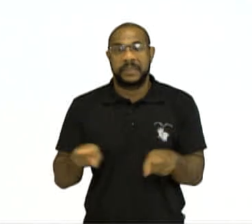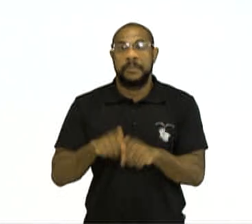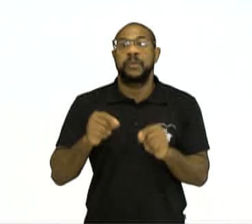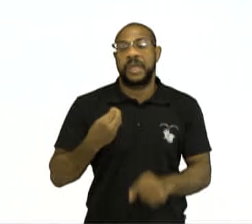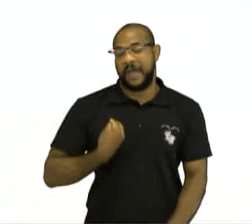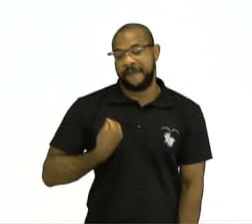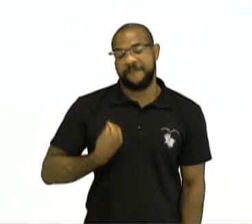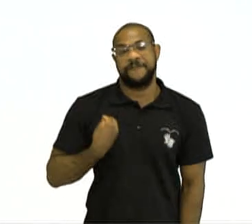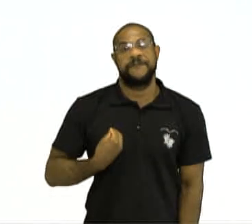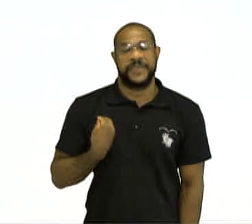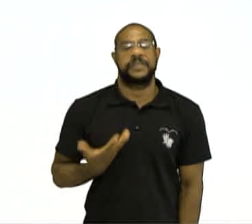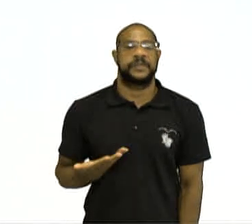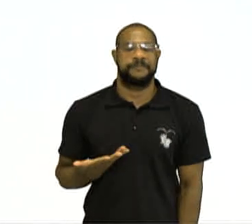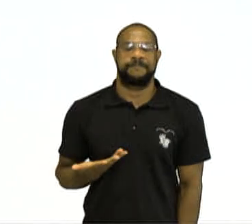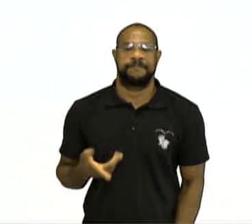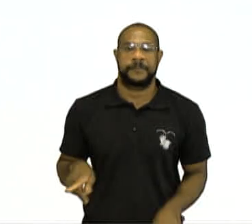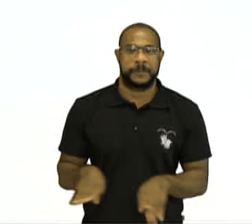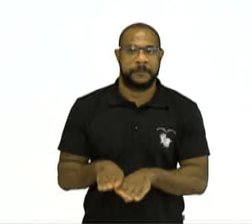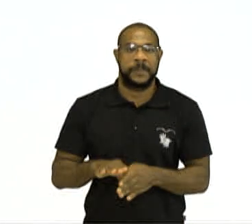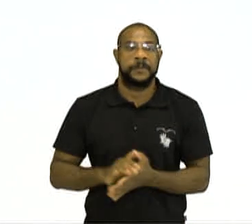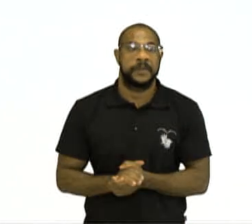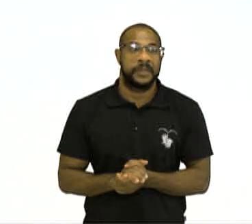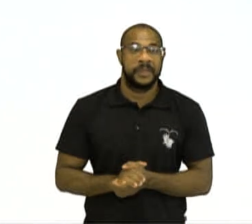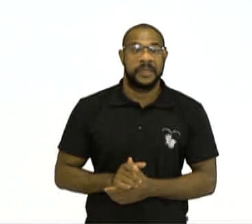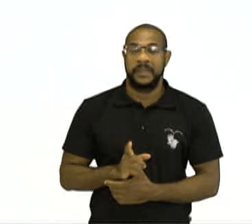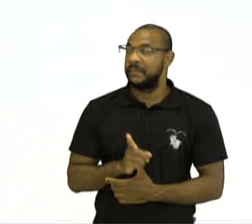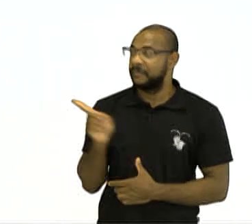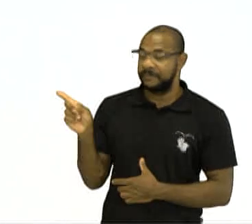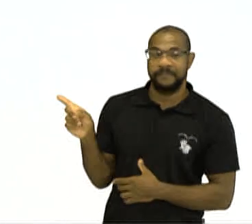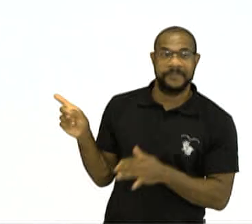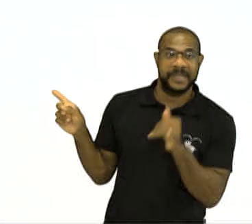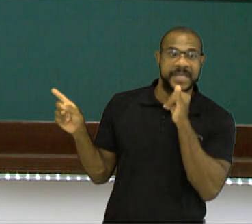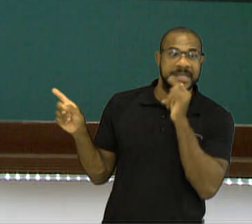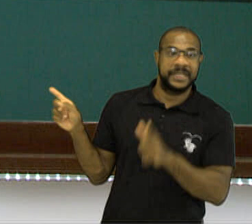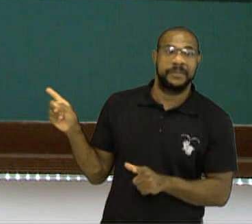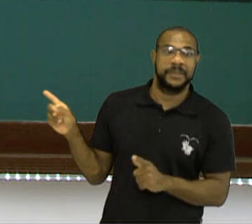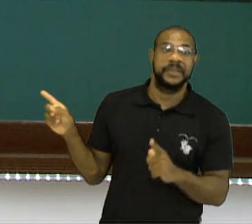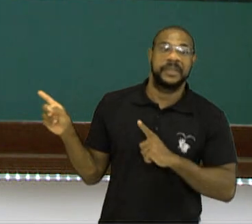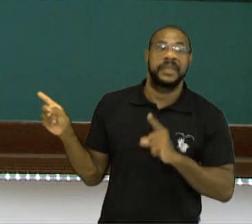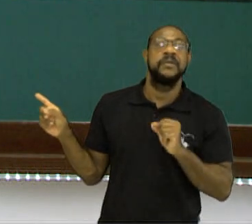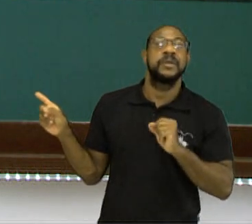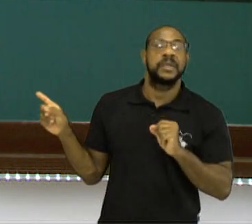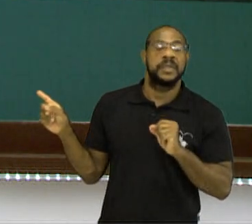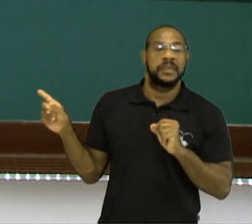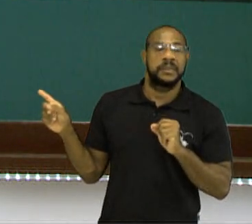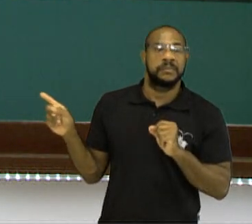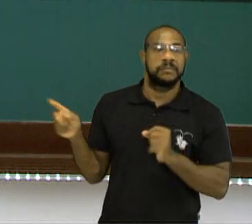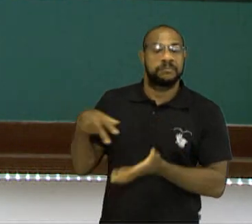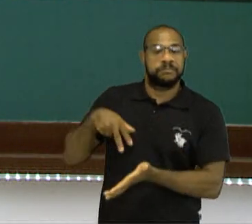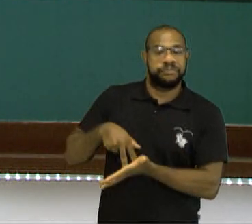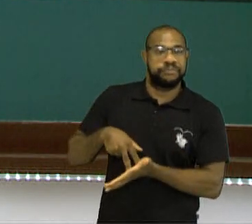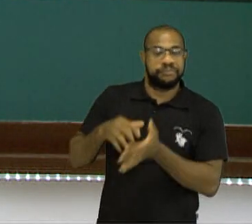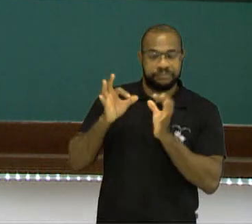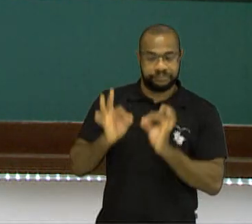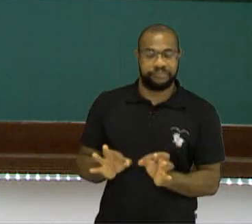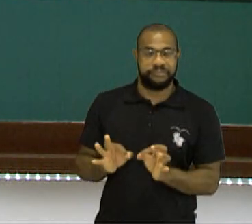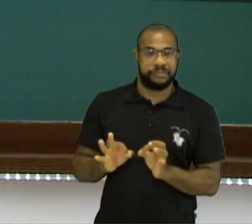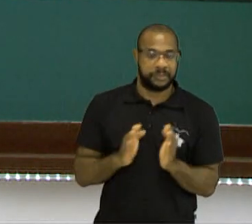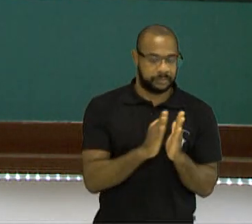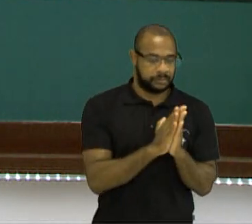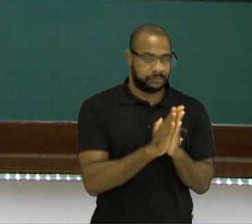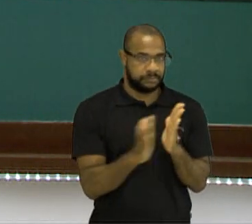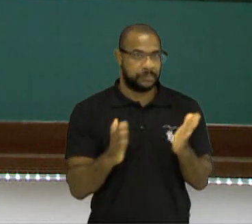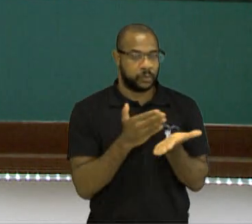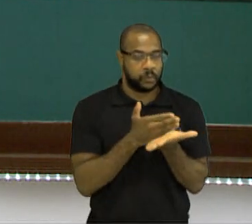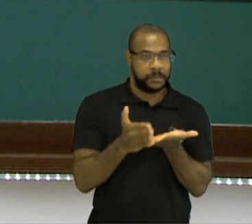humana. Veja que nesse exemplo a gente manteve a coerência de posicionamento do início ao fim do texto. É isso